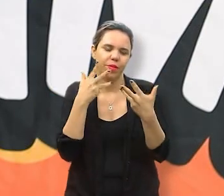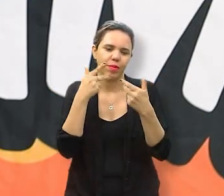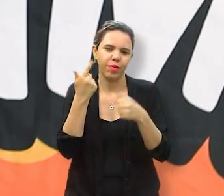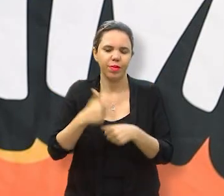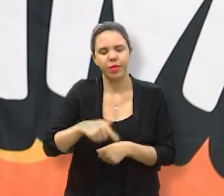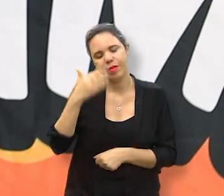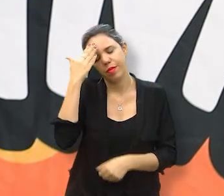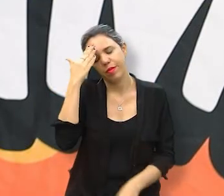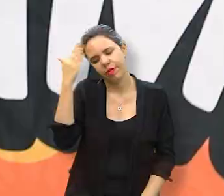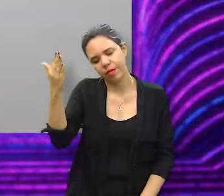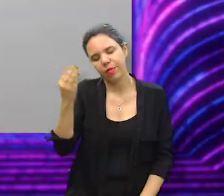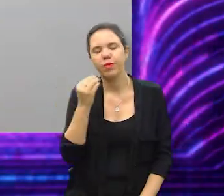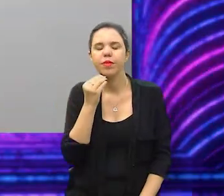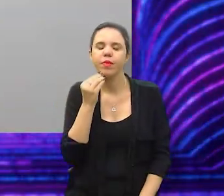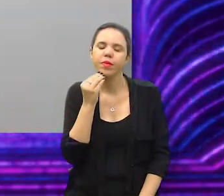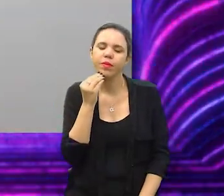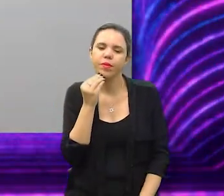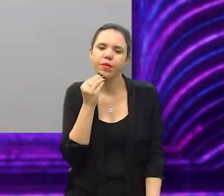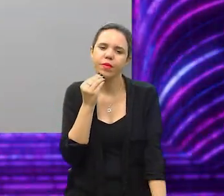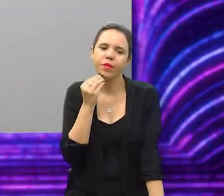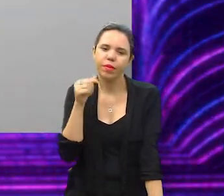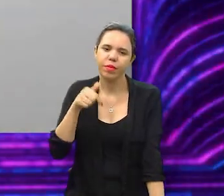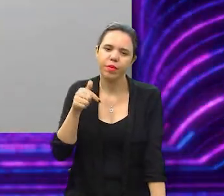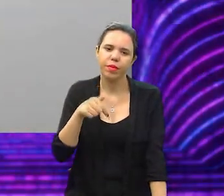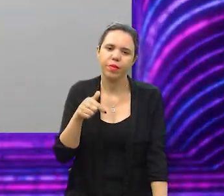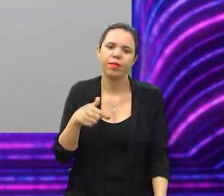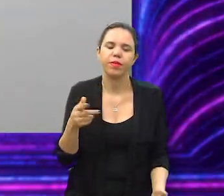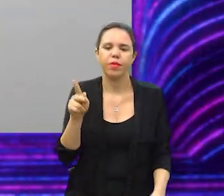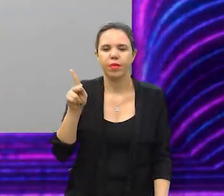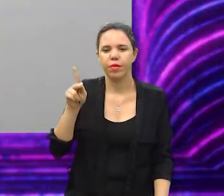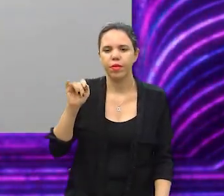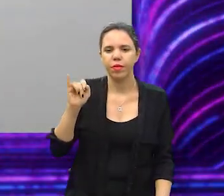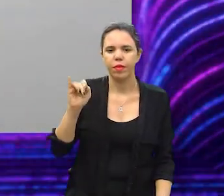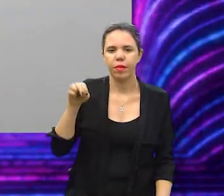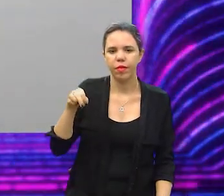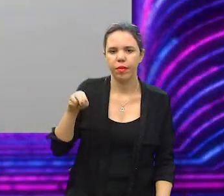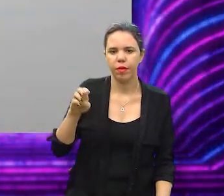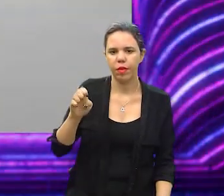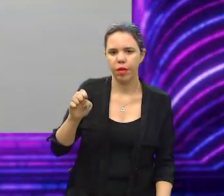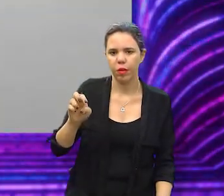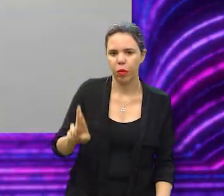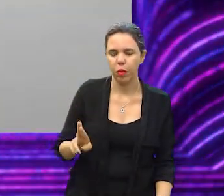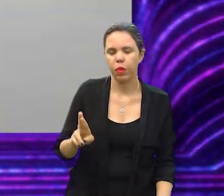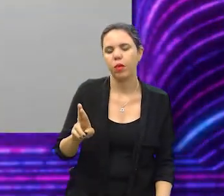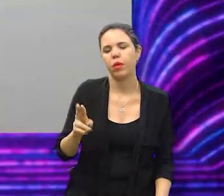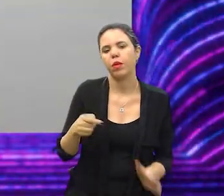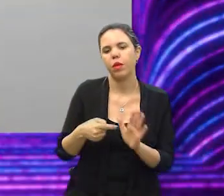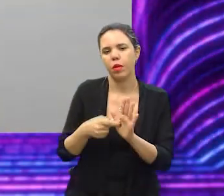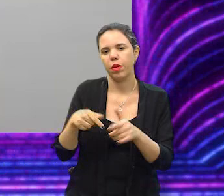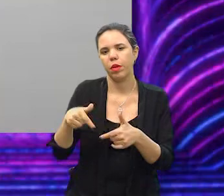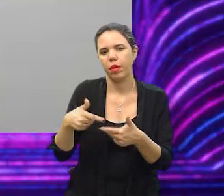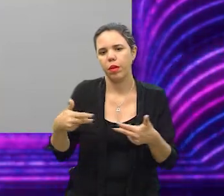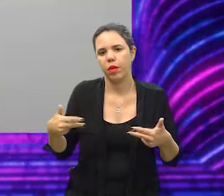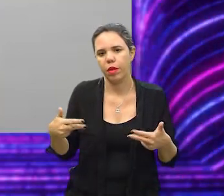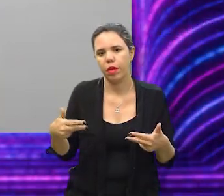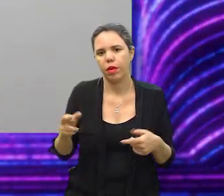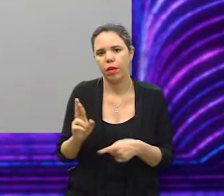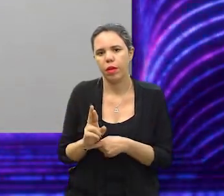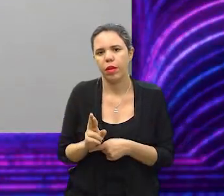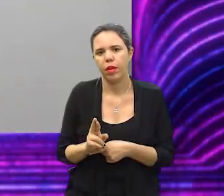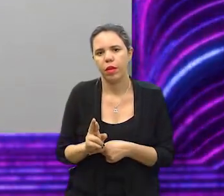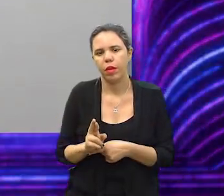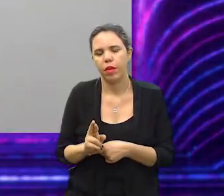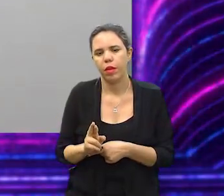muito obrigado por dar essa oportunidade a Kimber, me dar a oportunidade para eu apresentar meu trabalho e para representar a